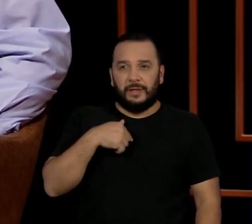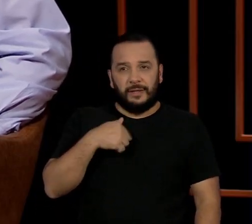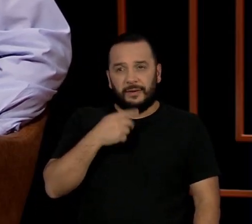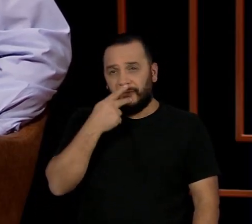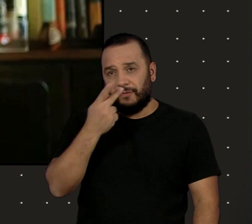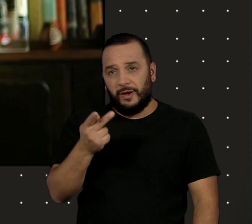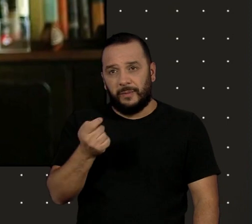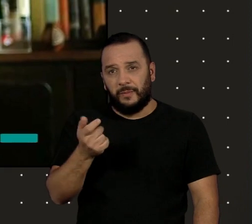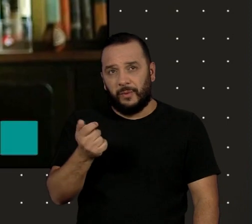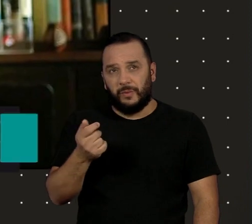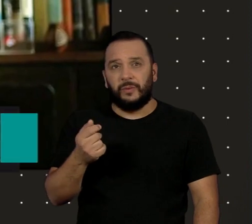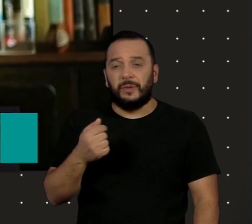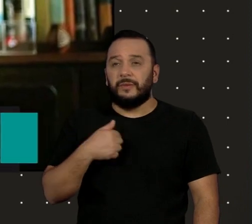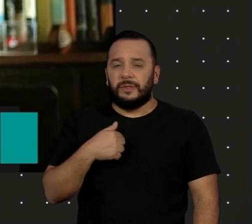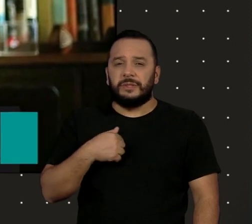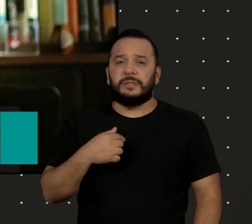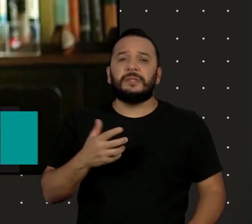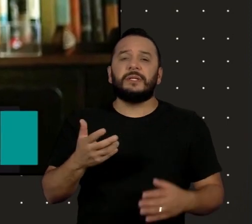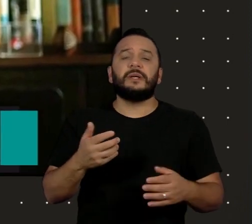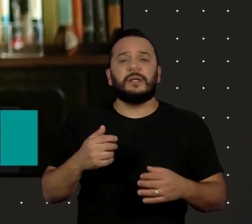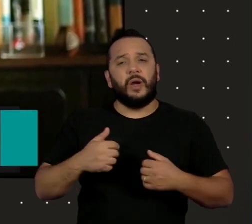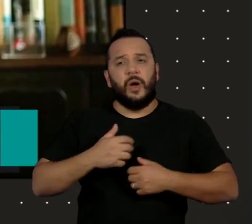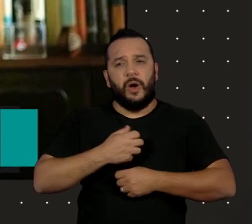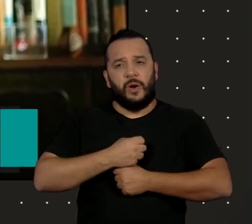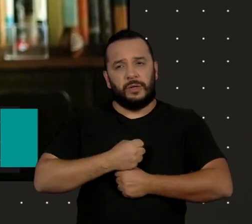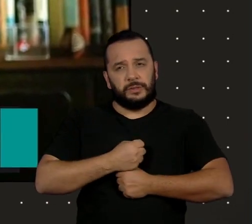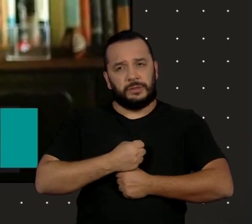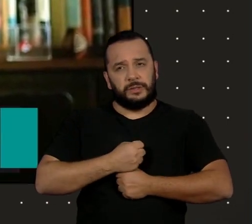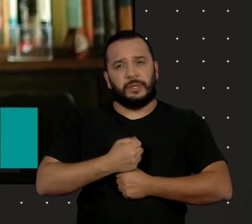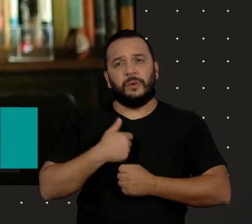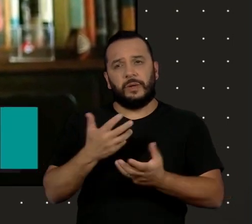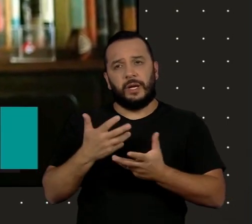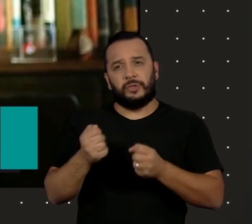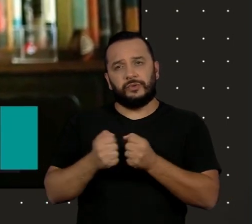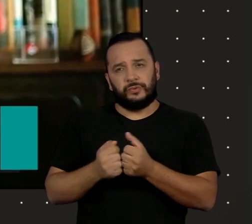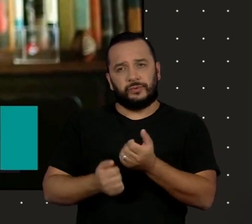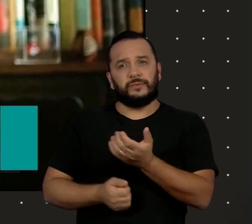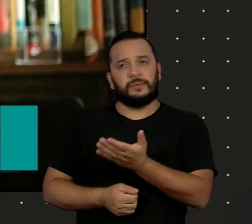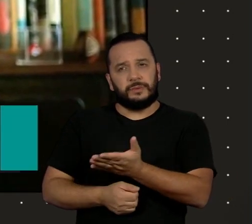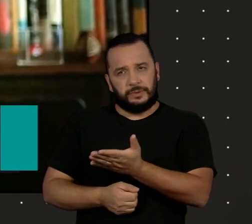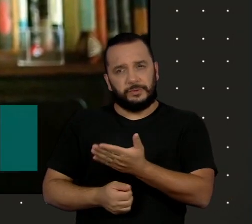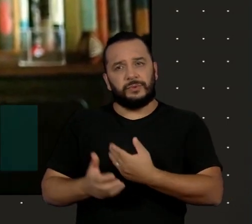se formos para o Oscar, eu quero ir com vocês.